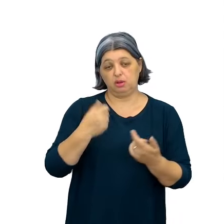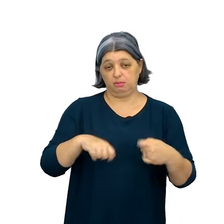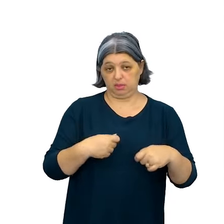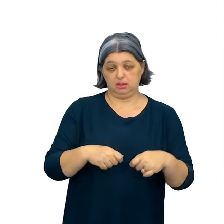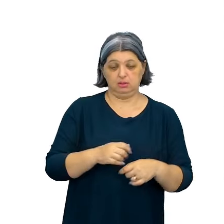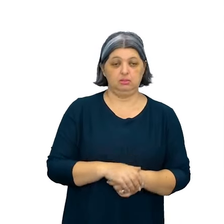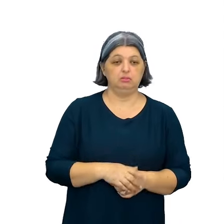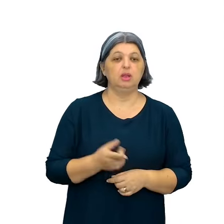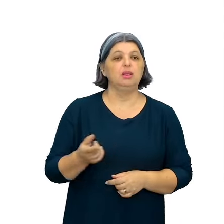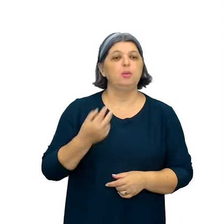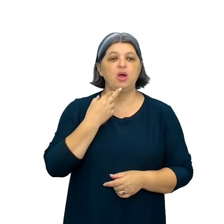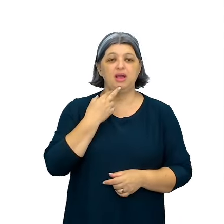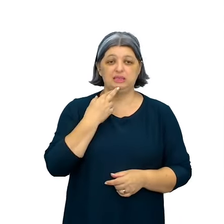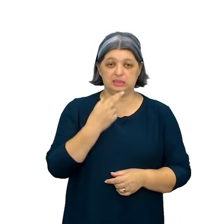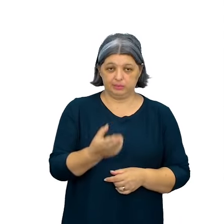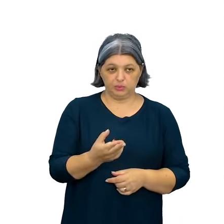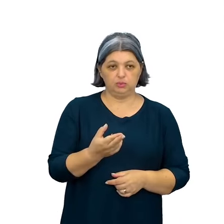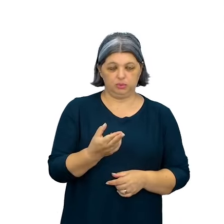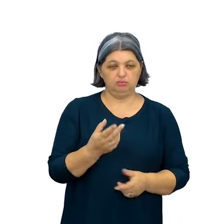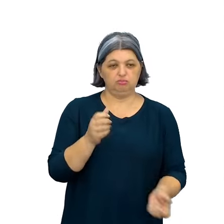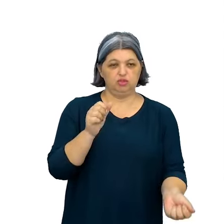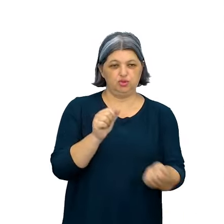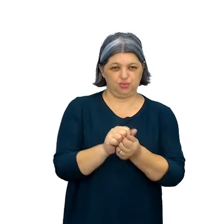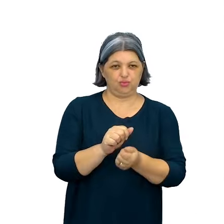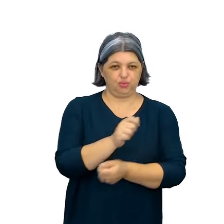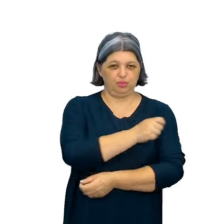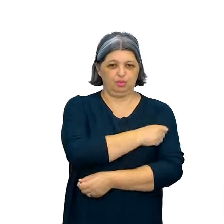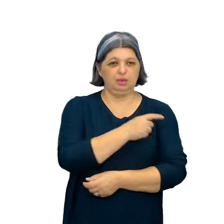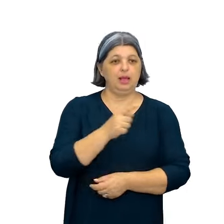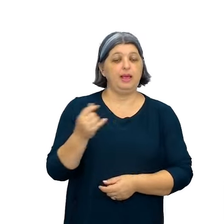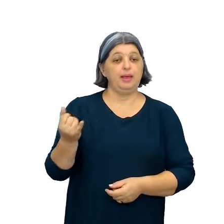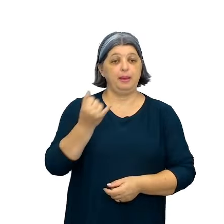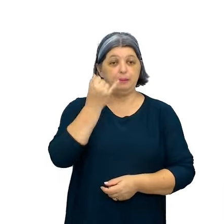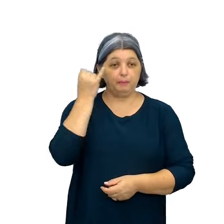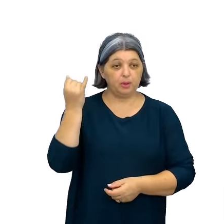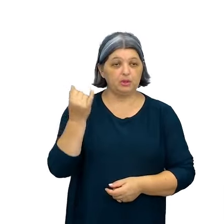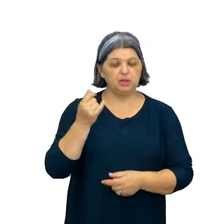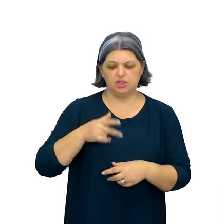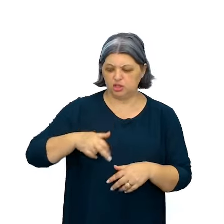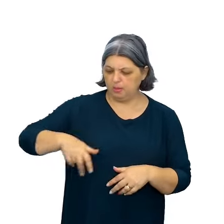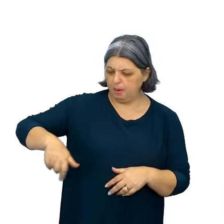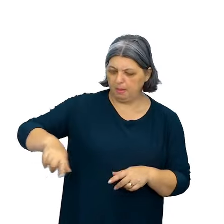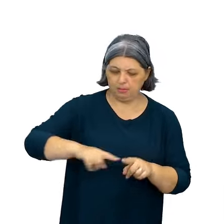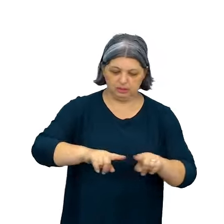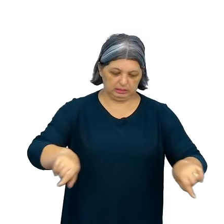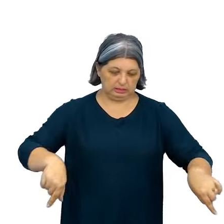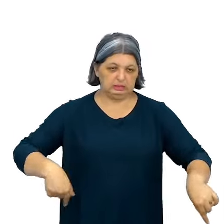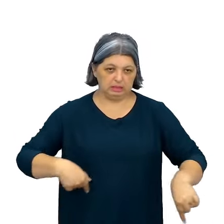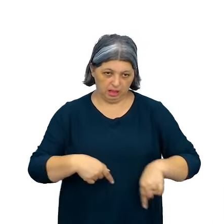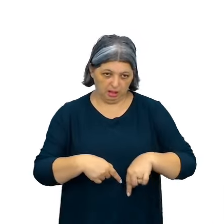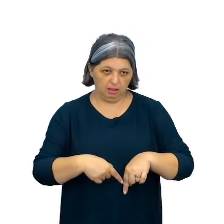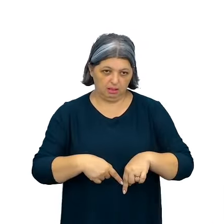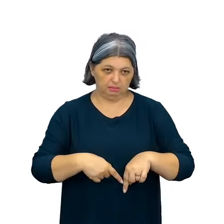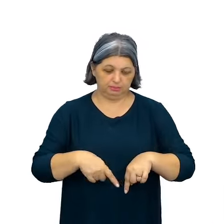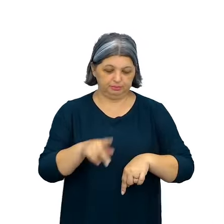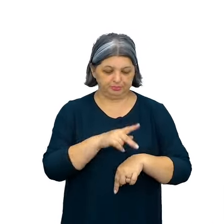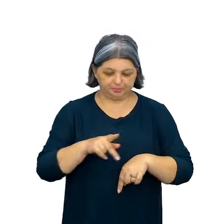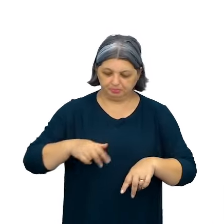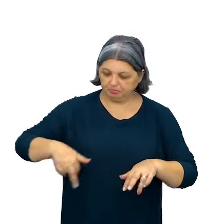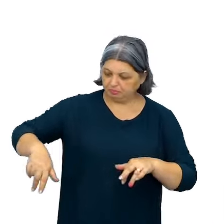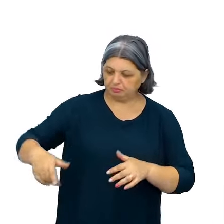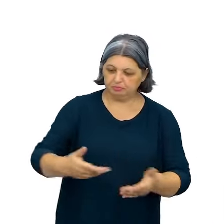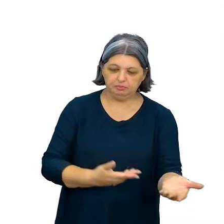e responda as questões com eles, né. É importante circular pela sala, né, professores, para interagir ali